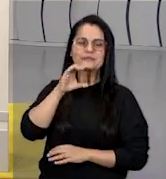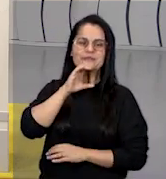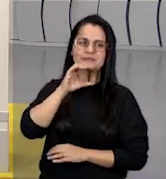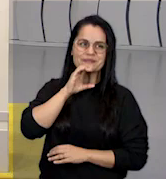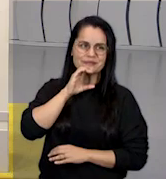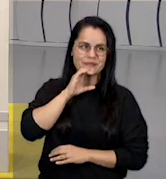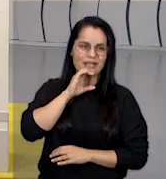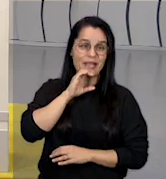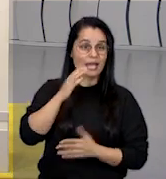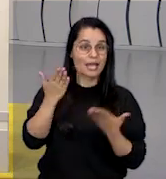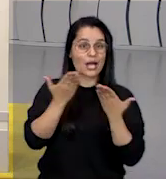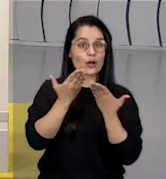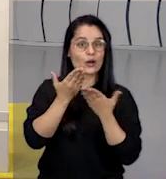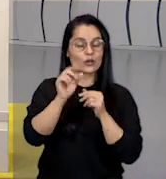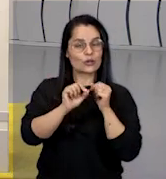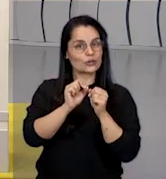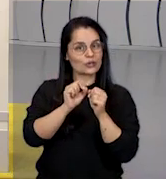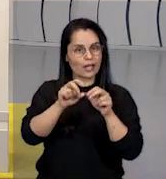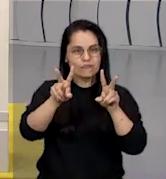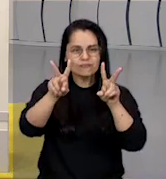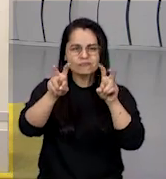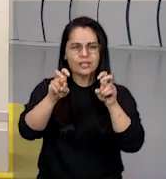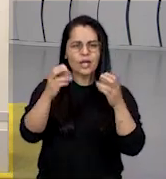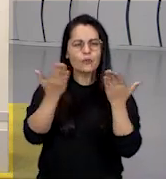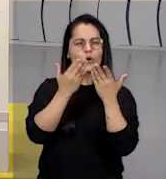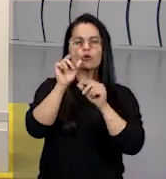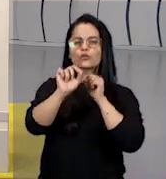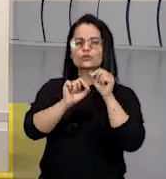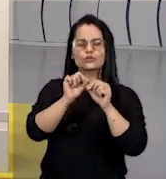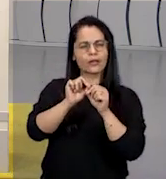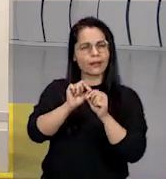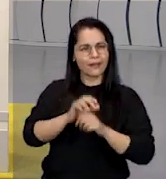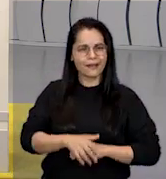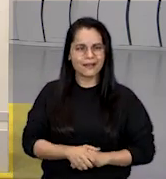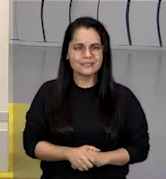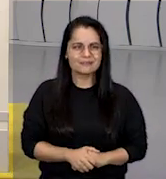Carla, e vamos agora ao nosso assunto de hoje. Vamos lá?